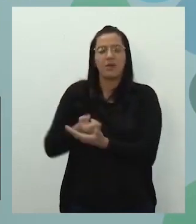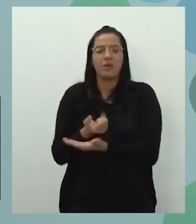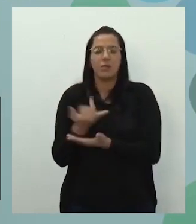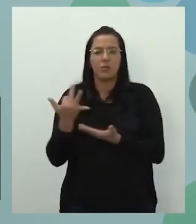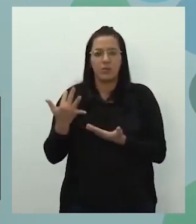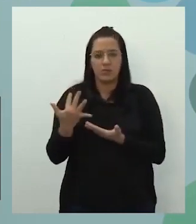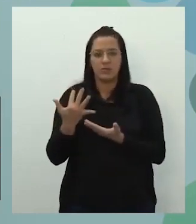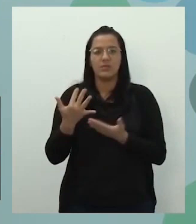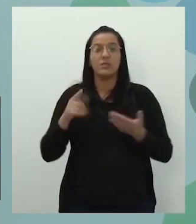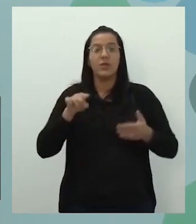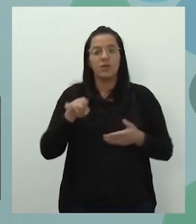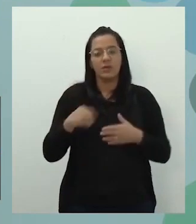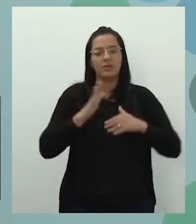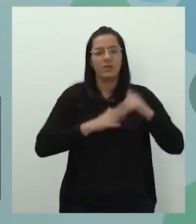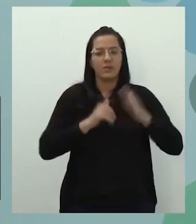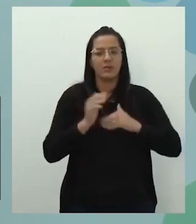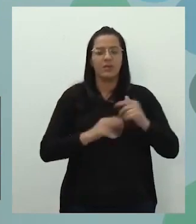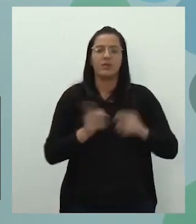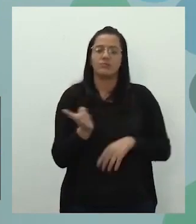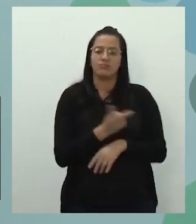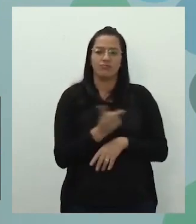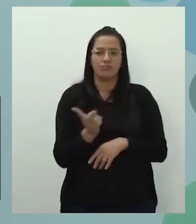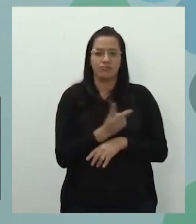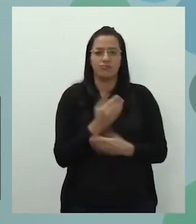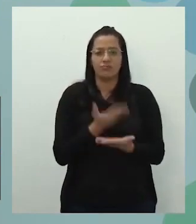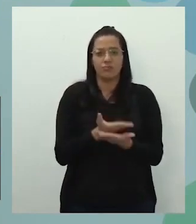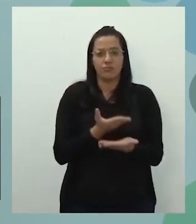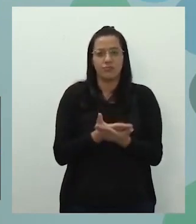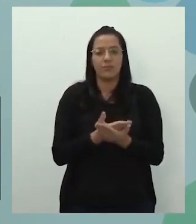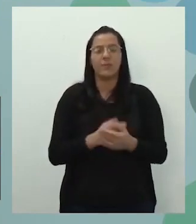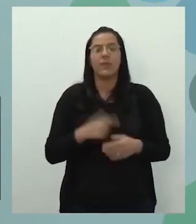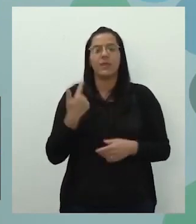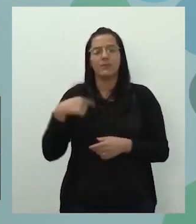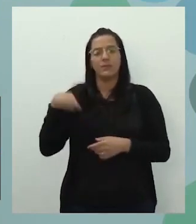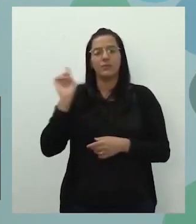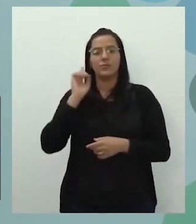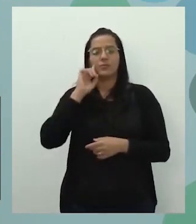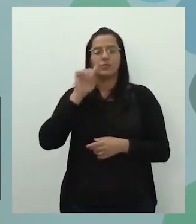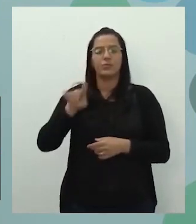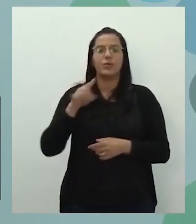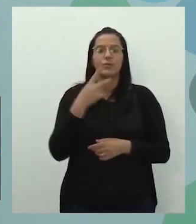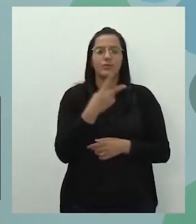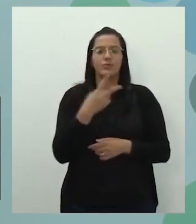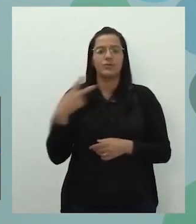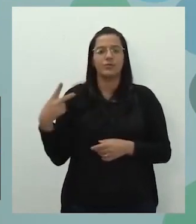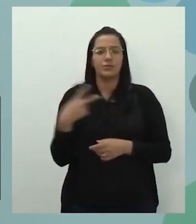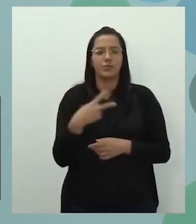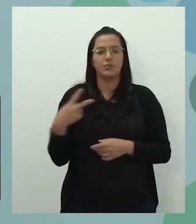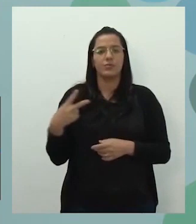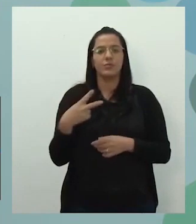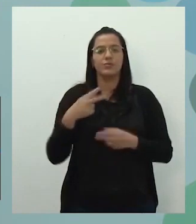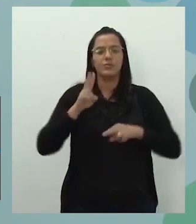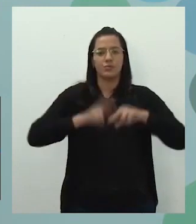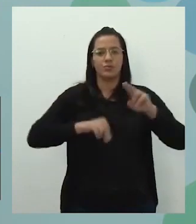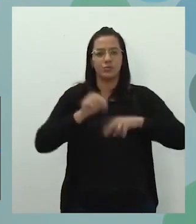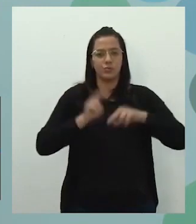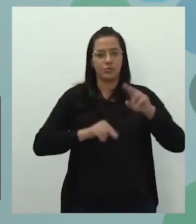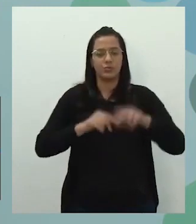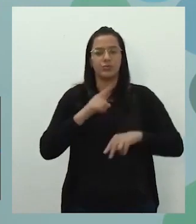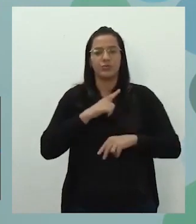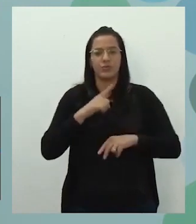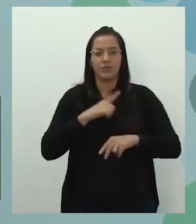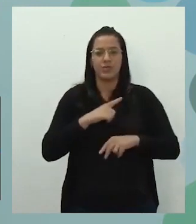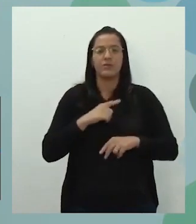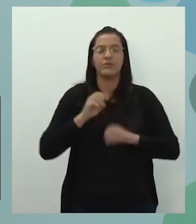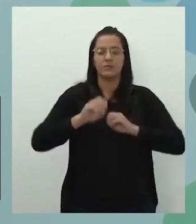sobre a habilidade de hoje. A segunda abordagem foi no dia 22 de junho. A aula chamava Funções do Primeiro Grau, parte 3.